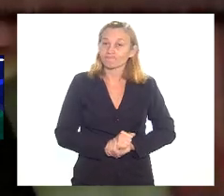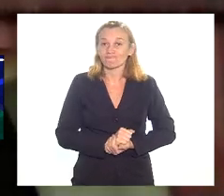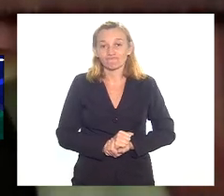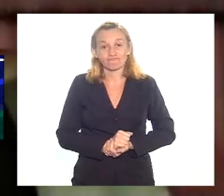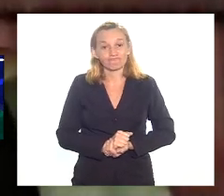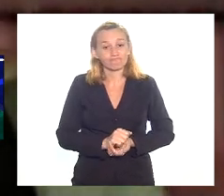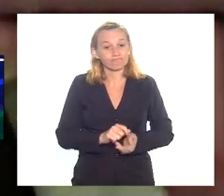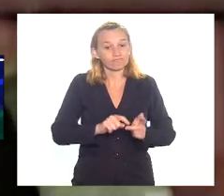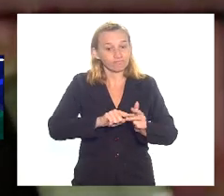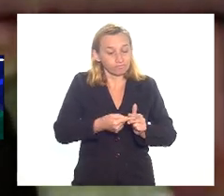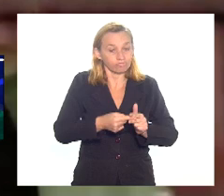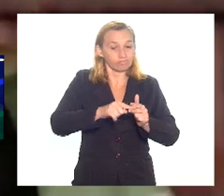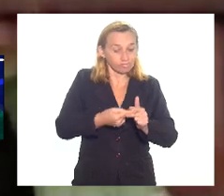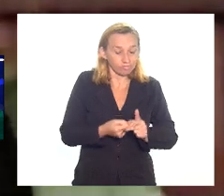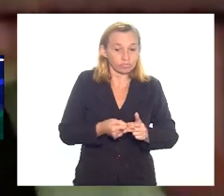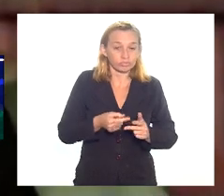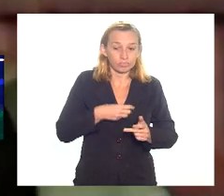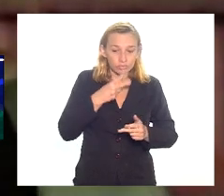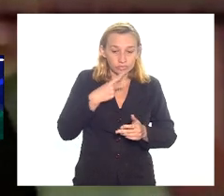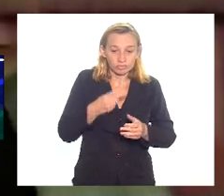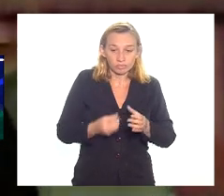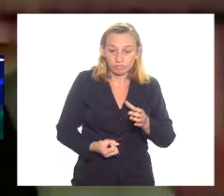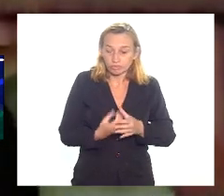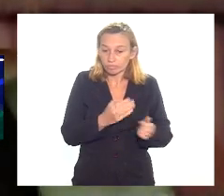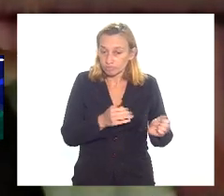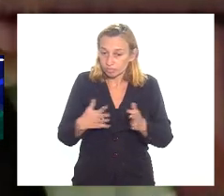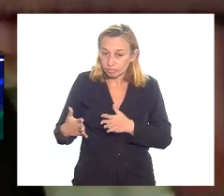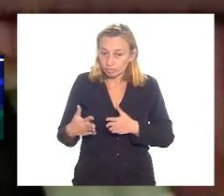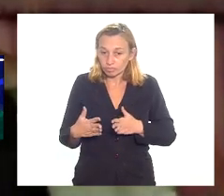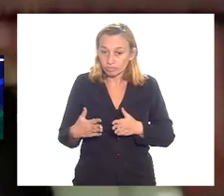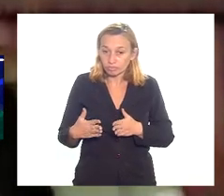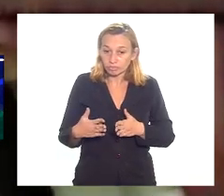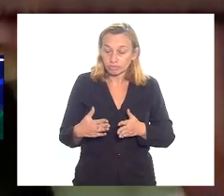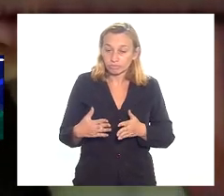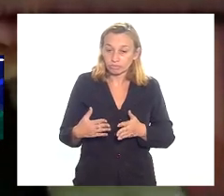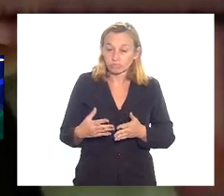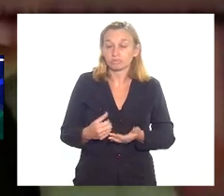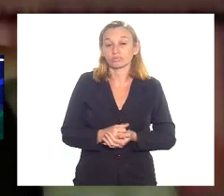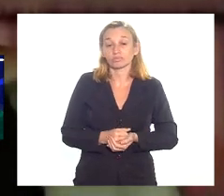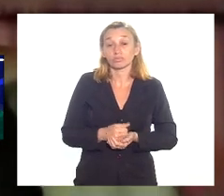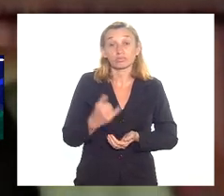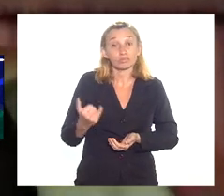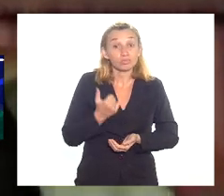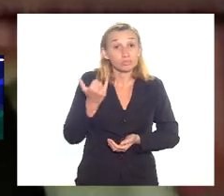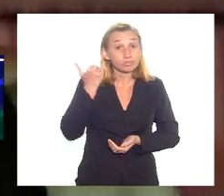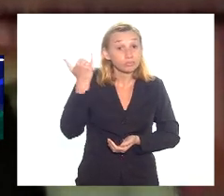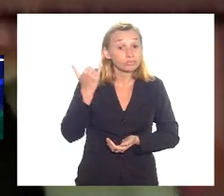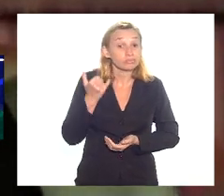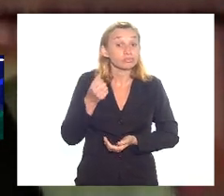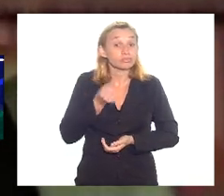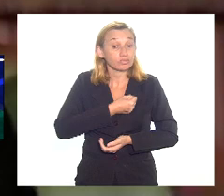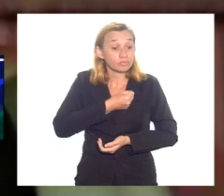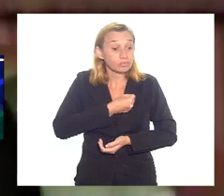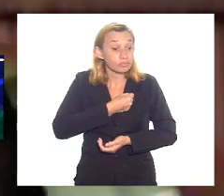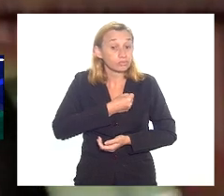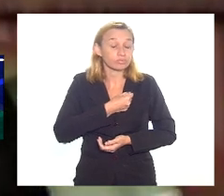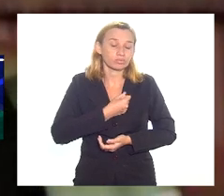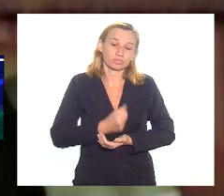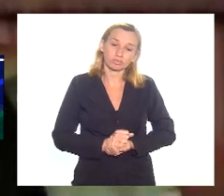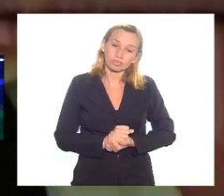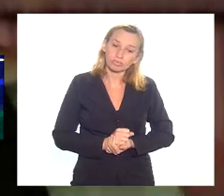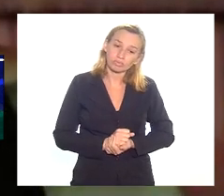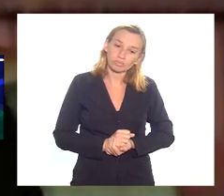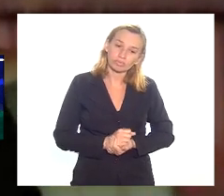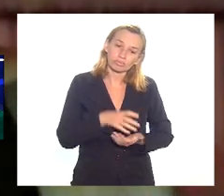compilados, né? Quando a gente fala de produção de dados, de existência de dossiês, a importância para que dados como esse